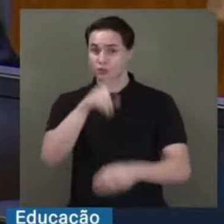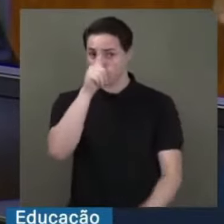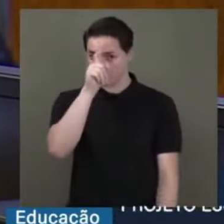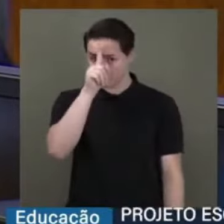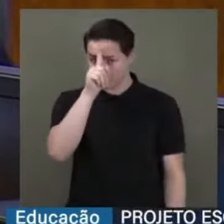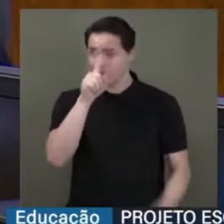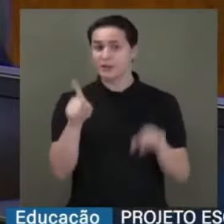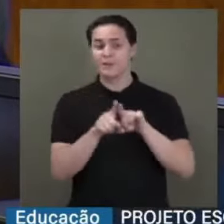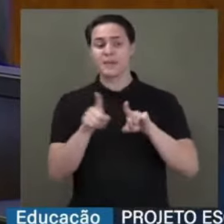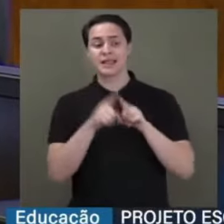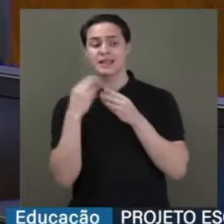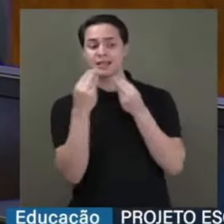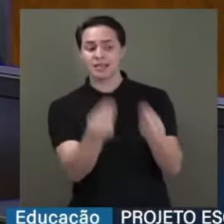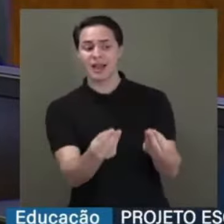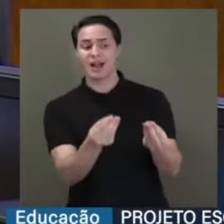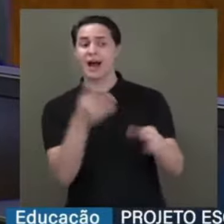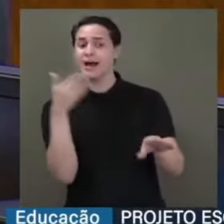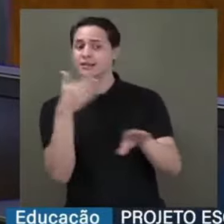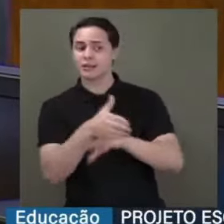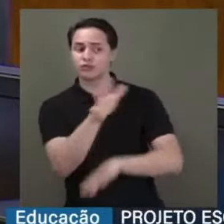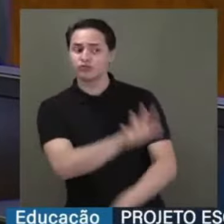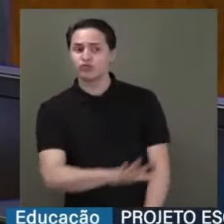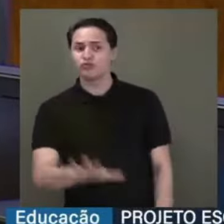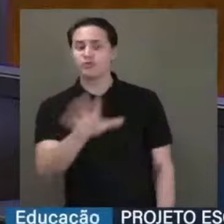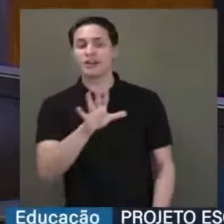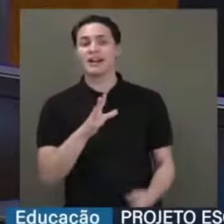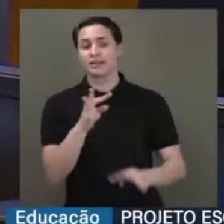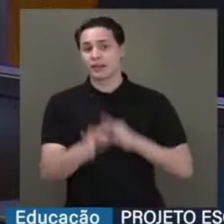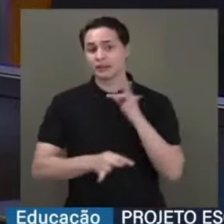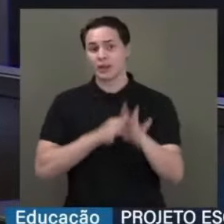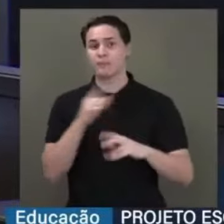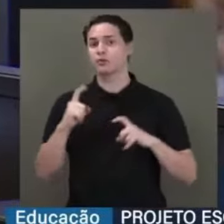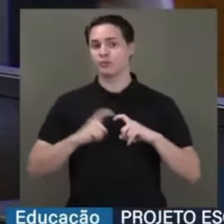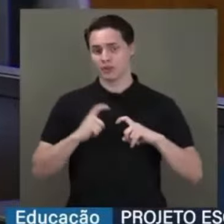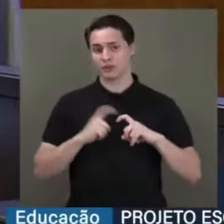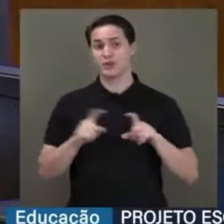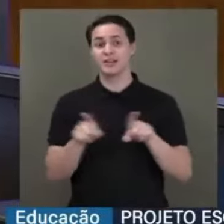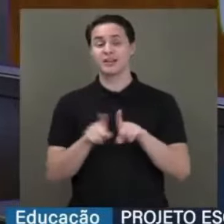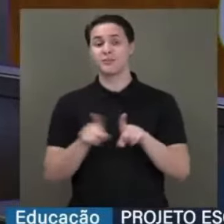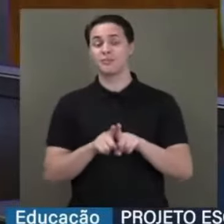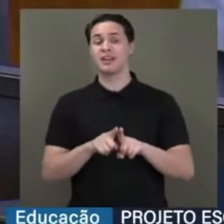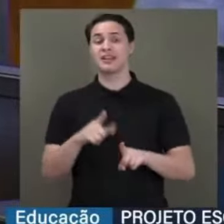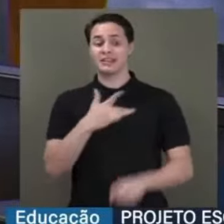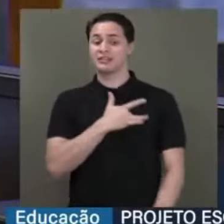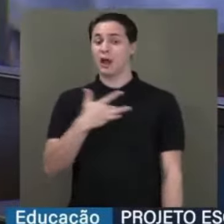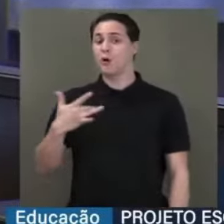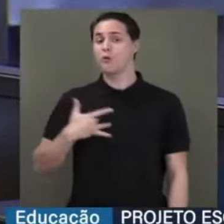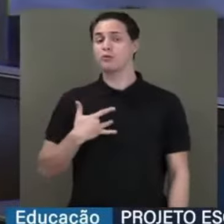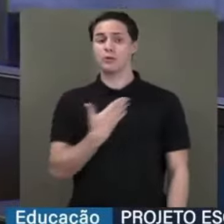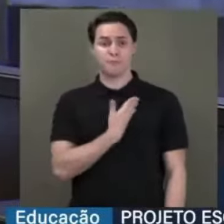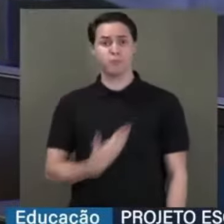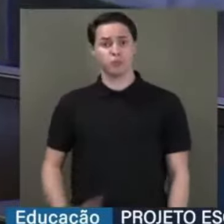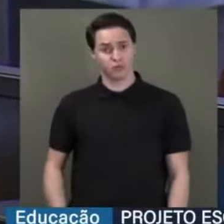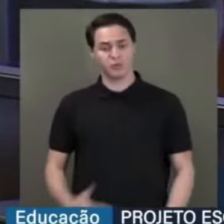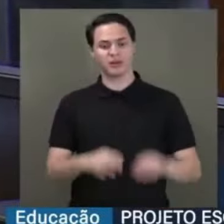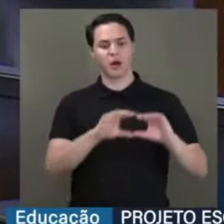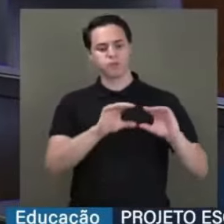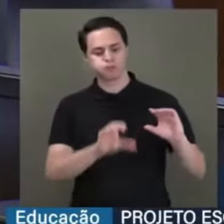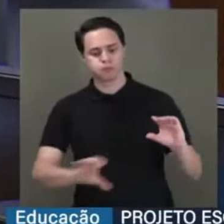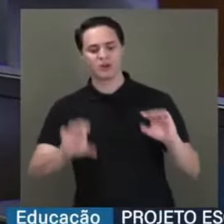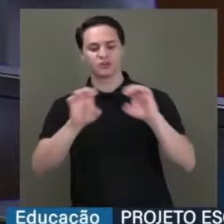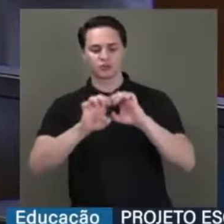garantir o acesso Universal a tratamentos médicos e ao saneamento básico Além disso implementar